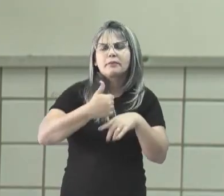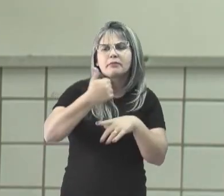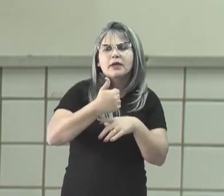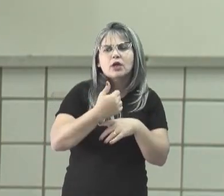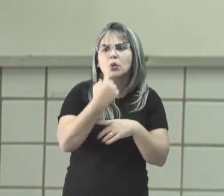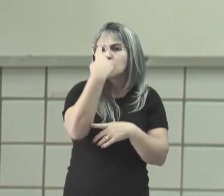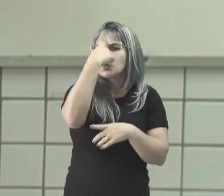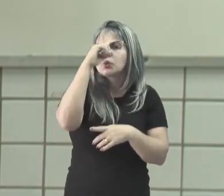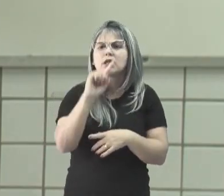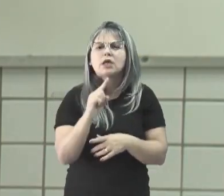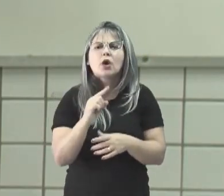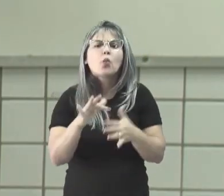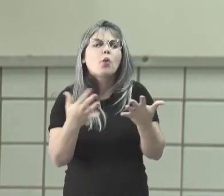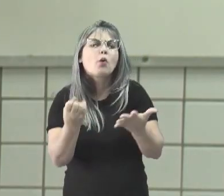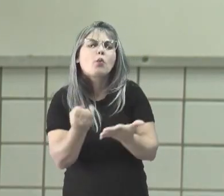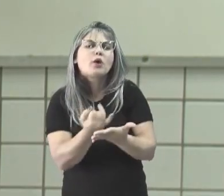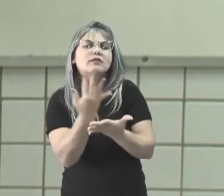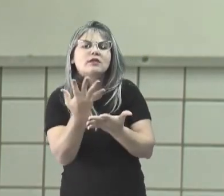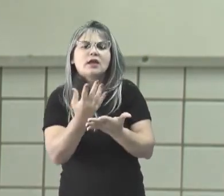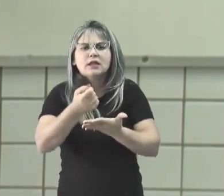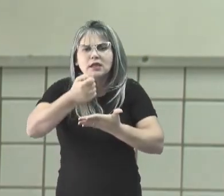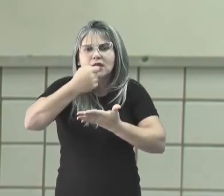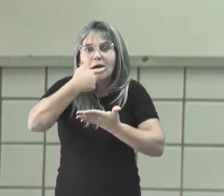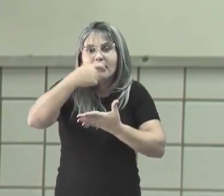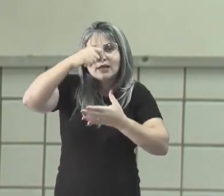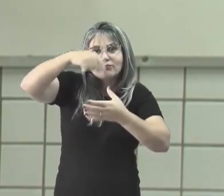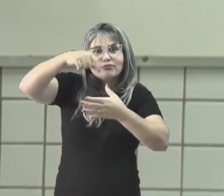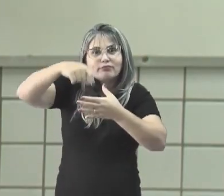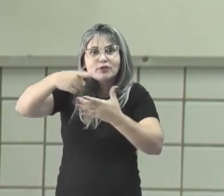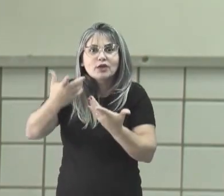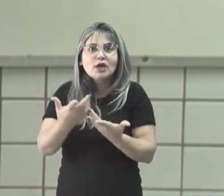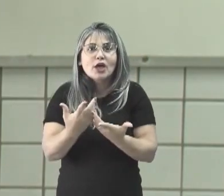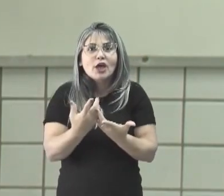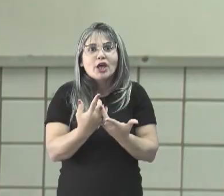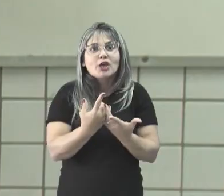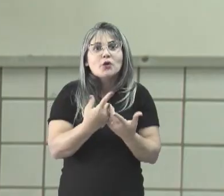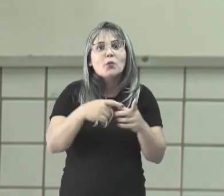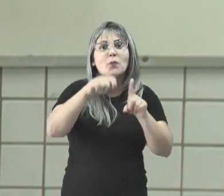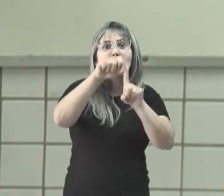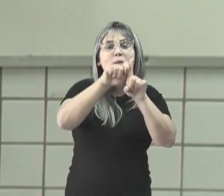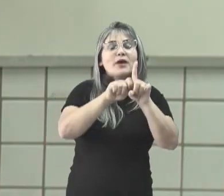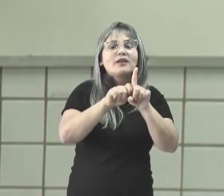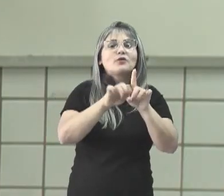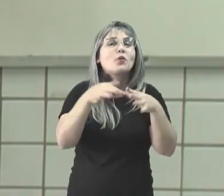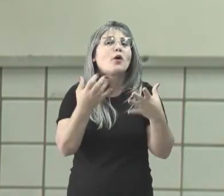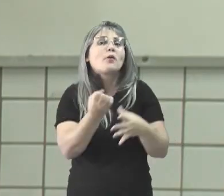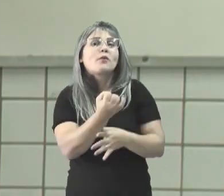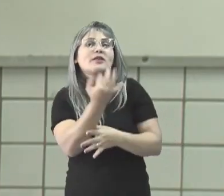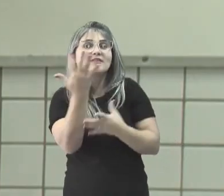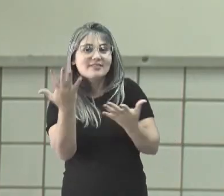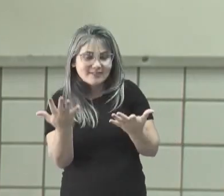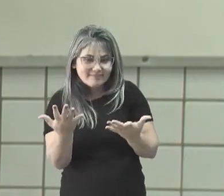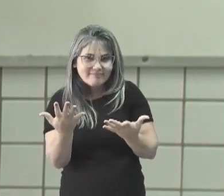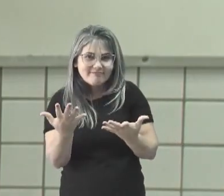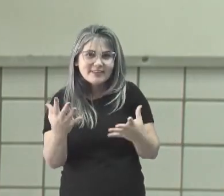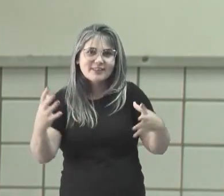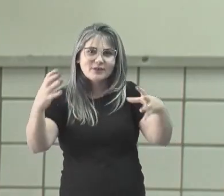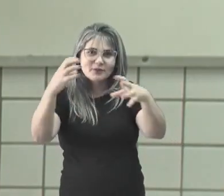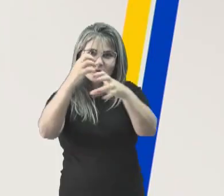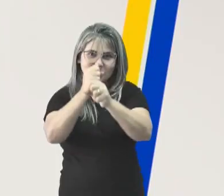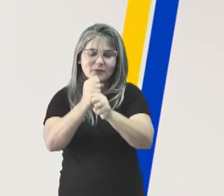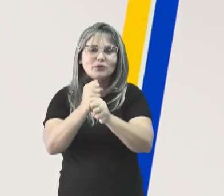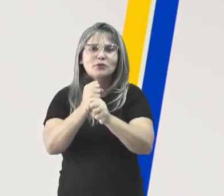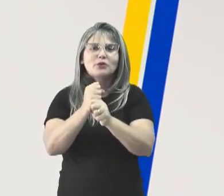que a questão está pedindo aqui para a gente. Beleza? Vamos lá para mais uma questão antes de encerrar esse bloco